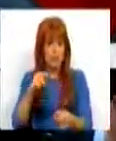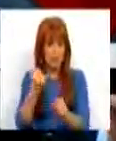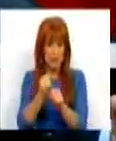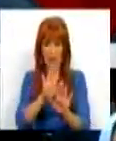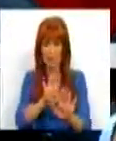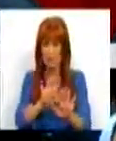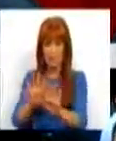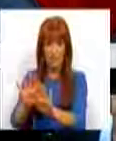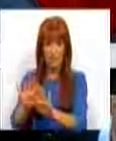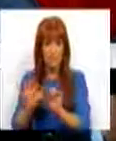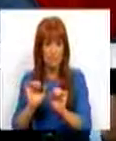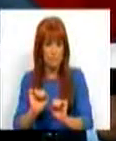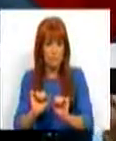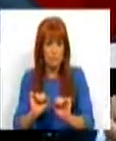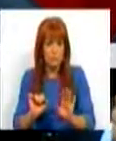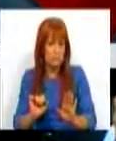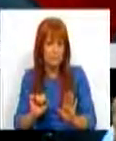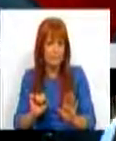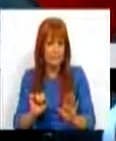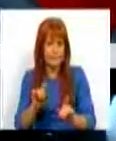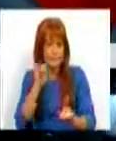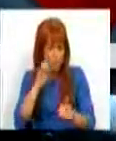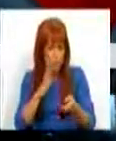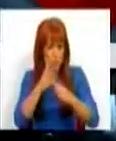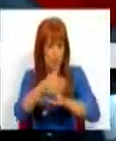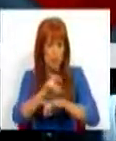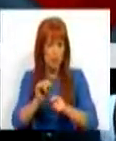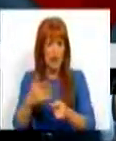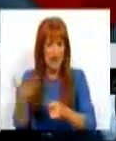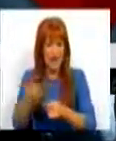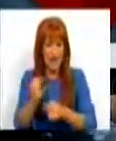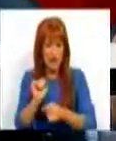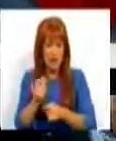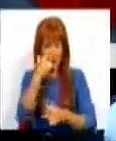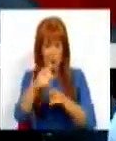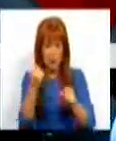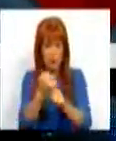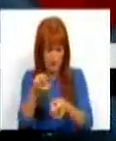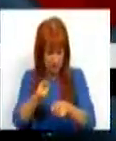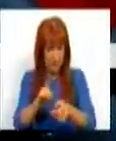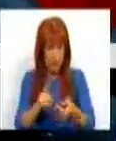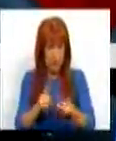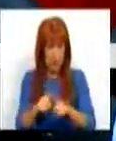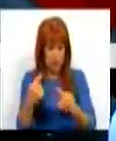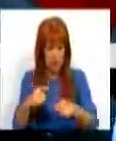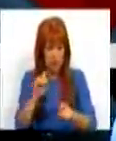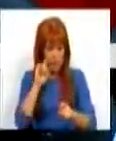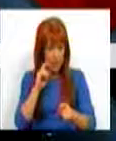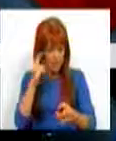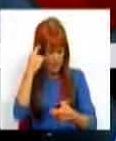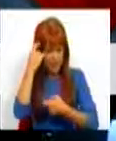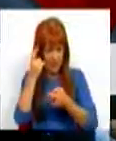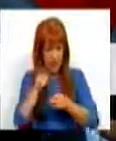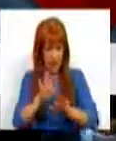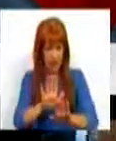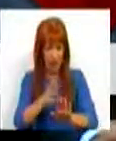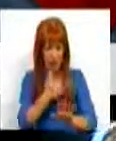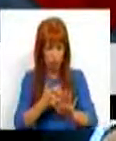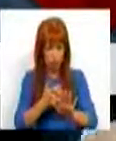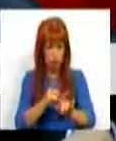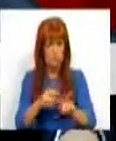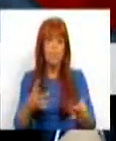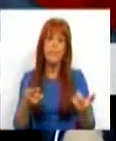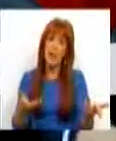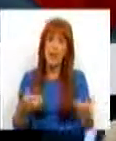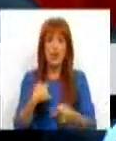as preocupações, naturalmente, dos trabalhadores são legítimas no sentido